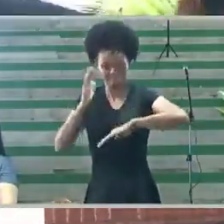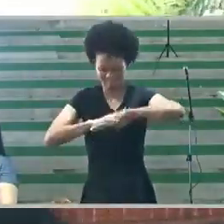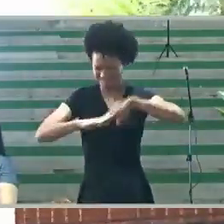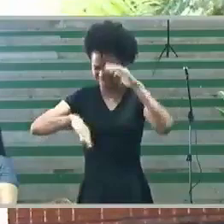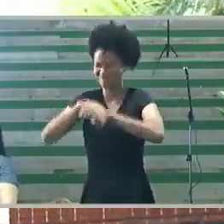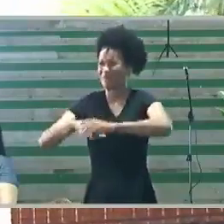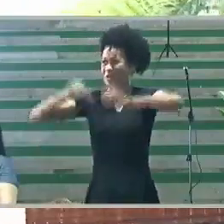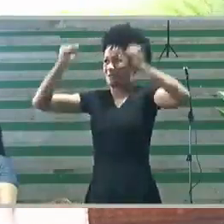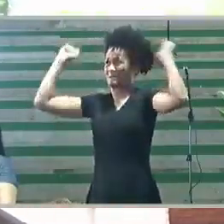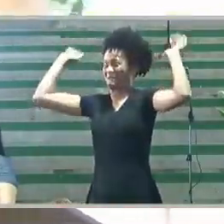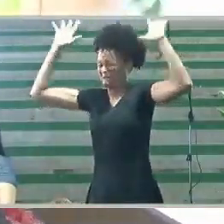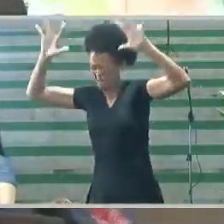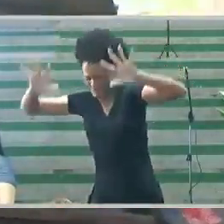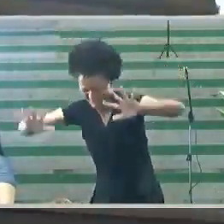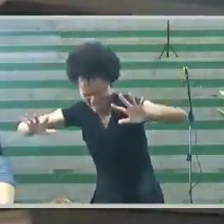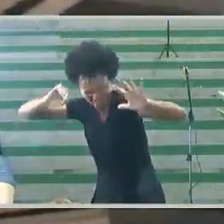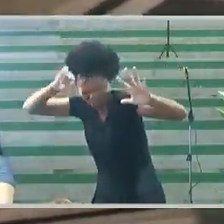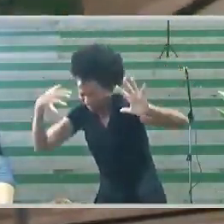nós.